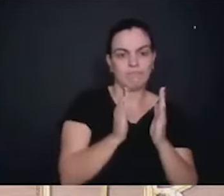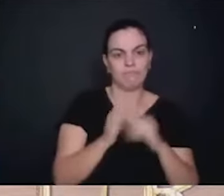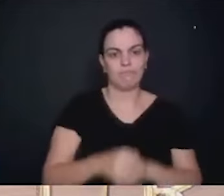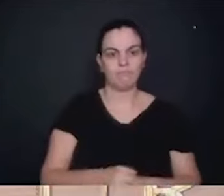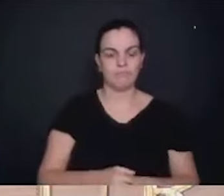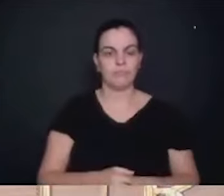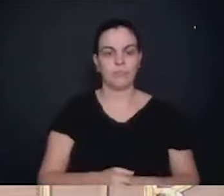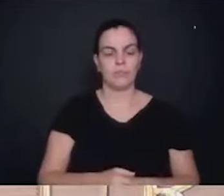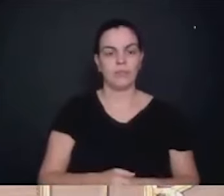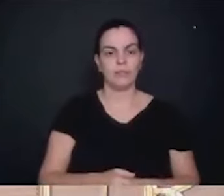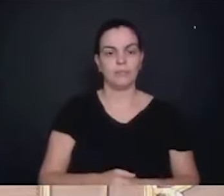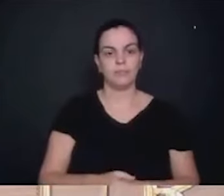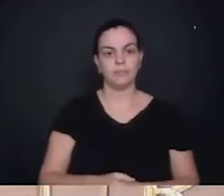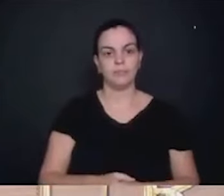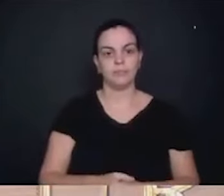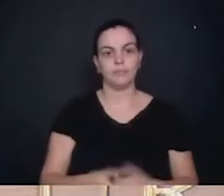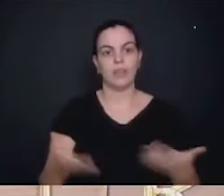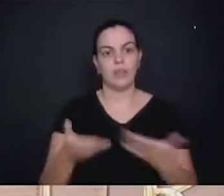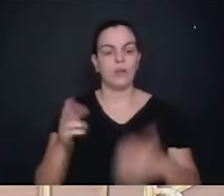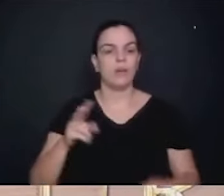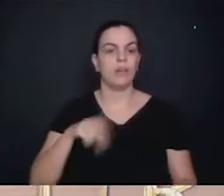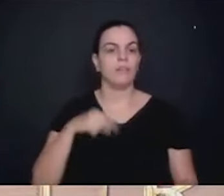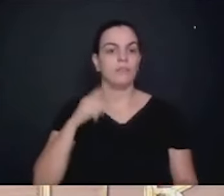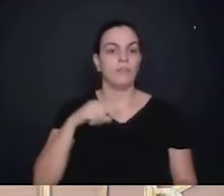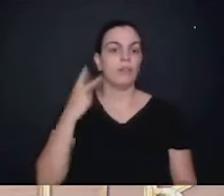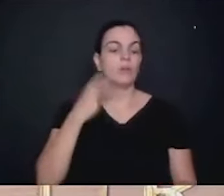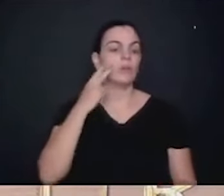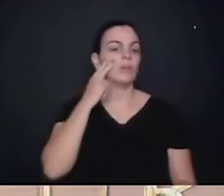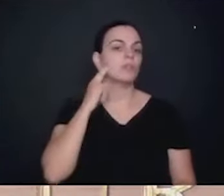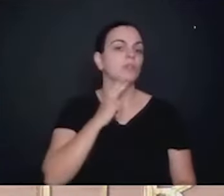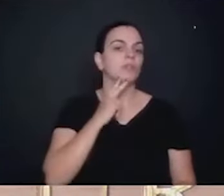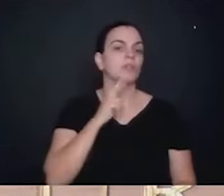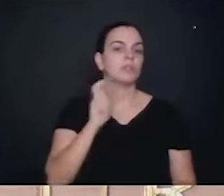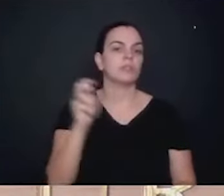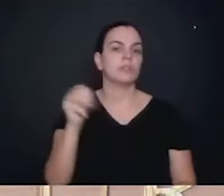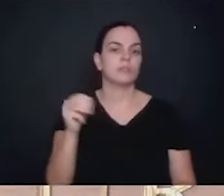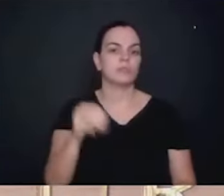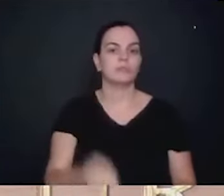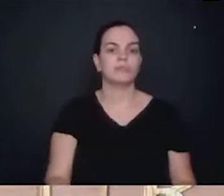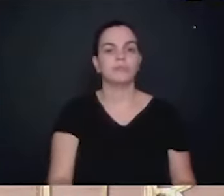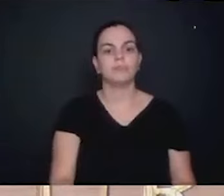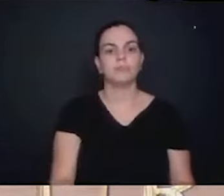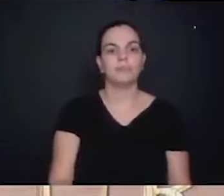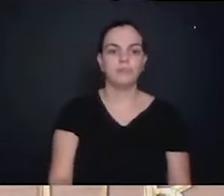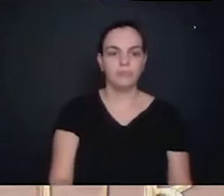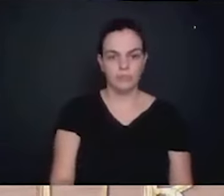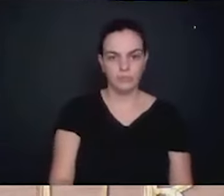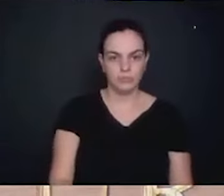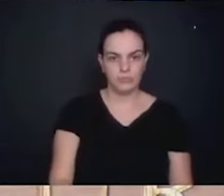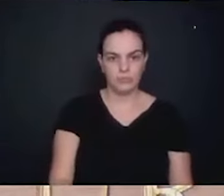Então, agora nós vamos ouvir a vereadora Indiara Barbosa, que tem 5 minutos. 5 minutos.